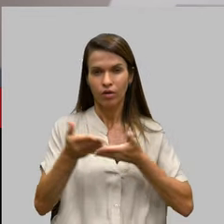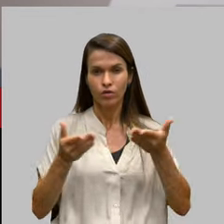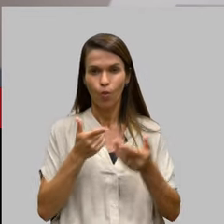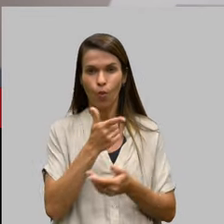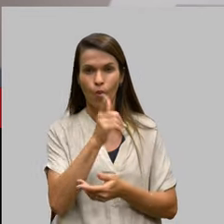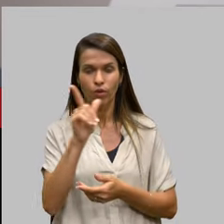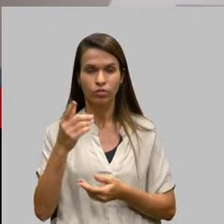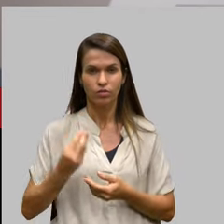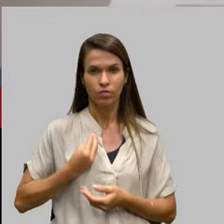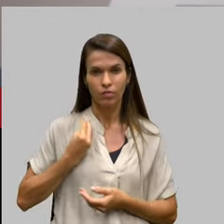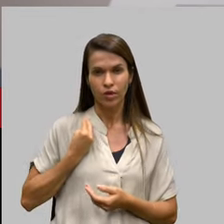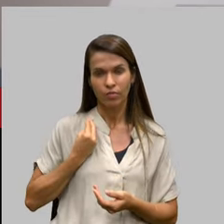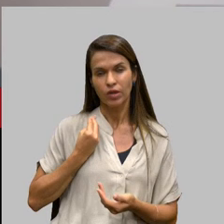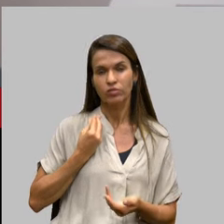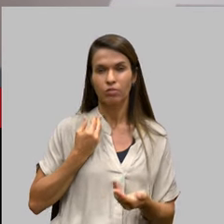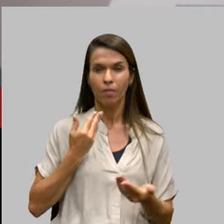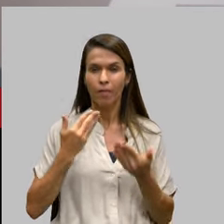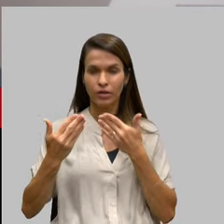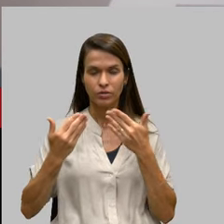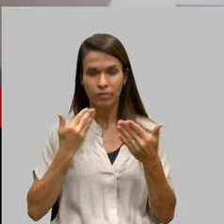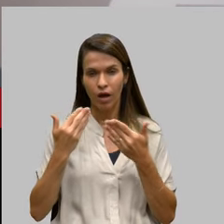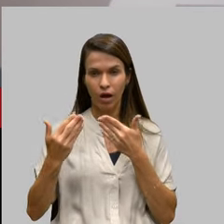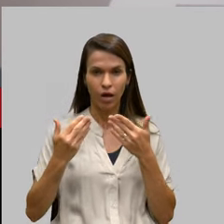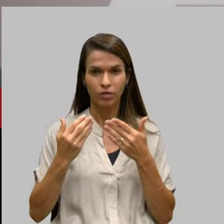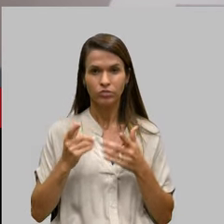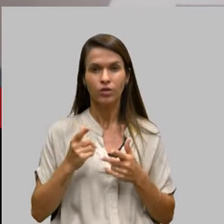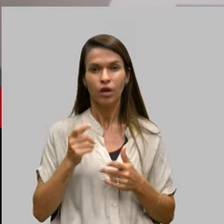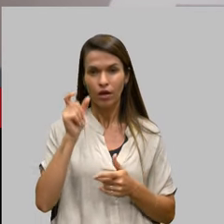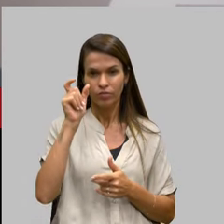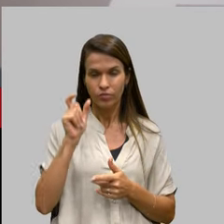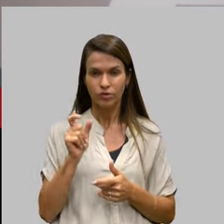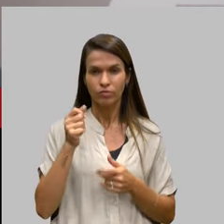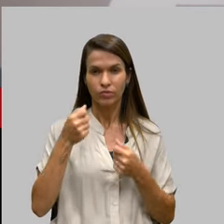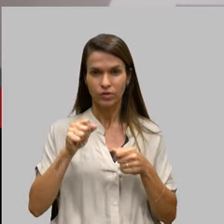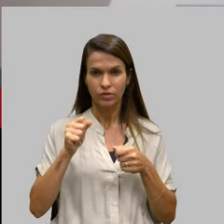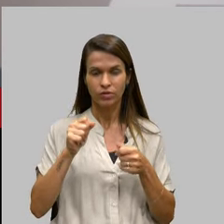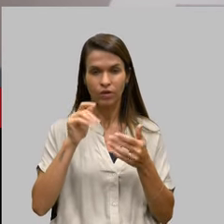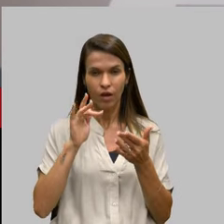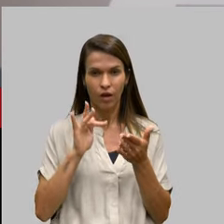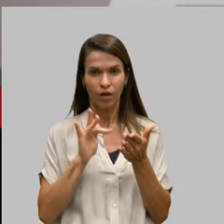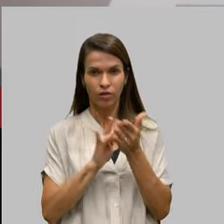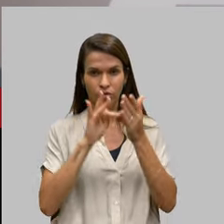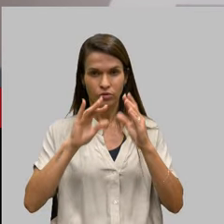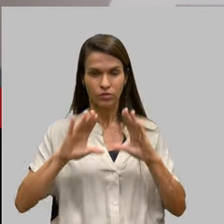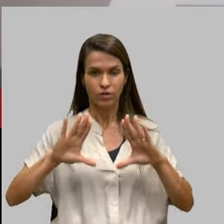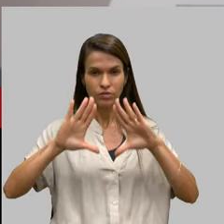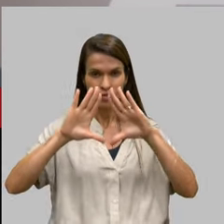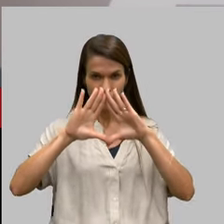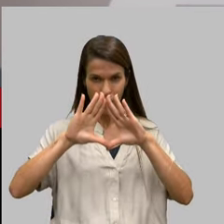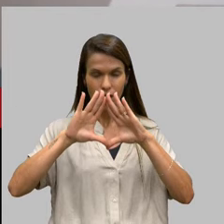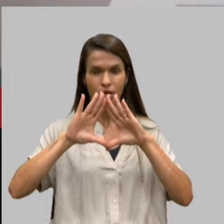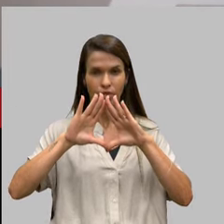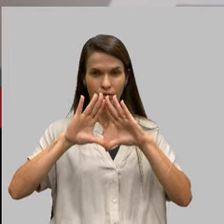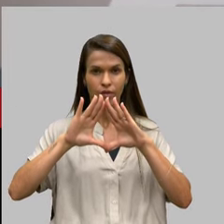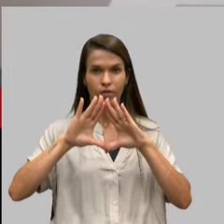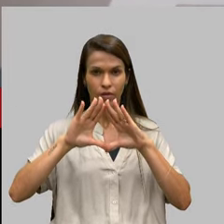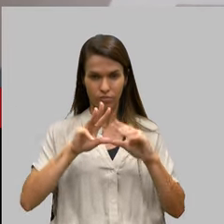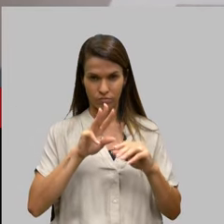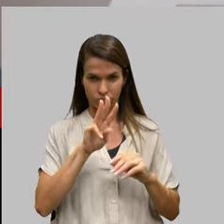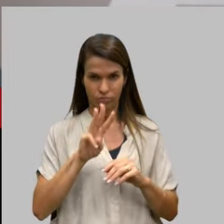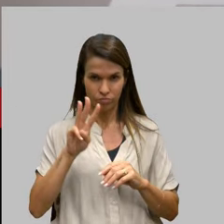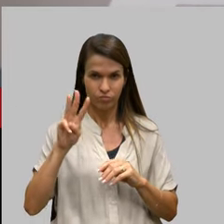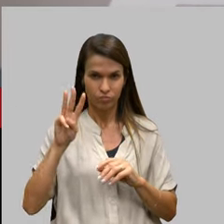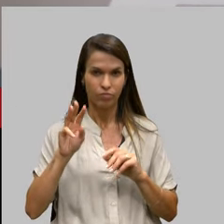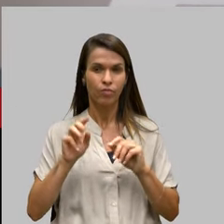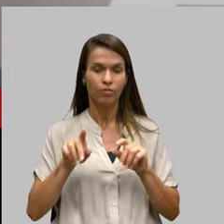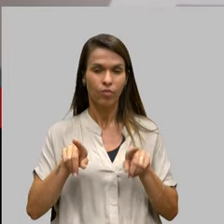em um bate-papo o cidadão deverá efetuar login no portal da Assembleia que pode ser feito também por meio de Contas